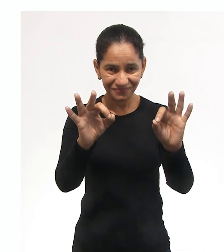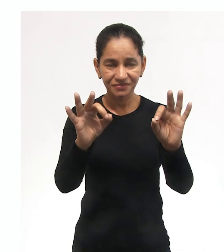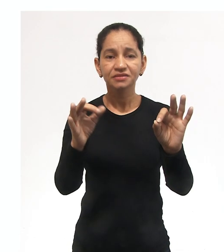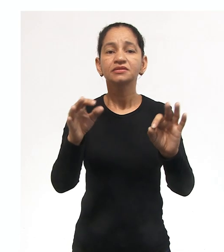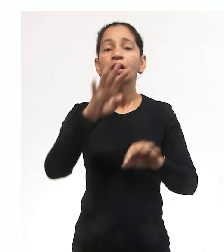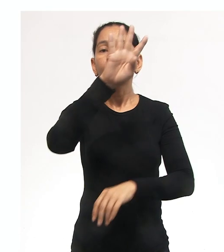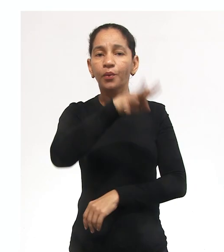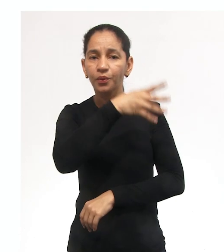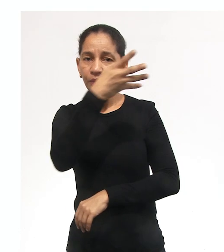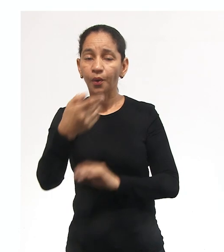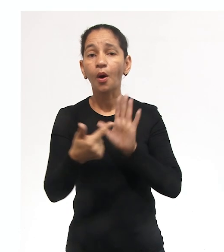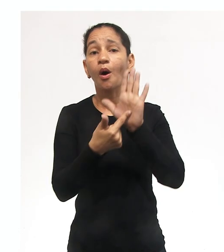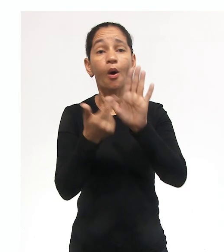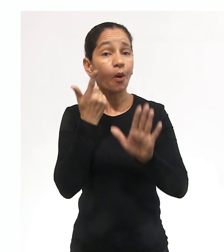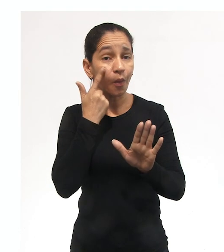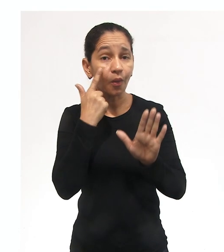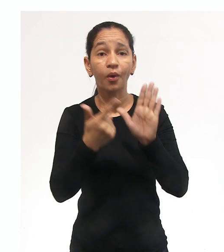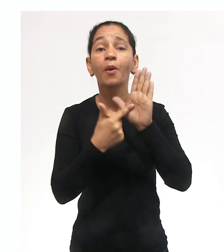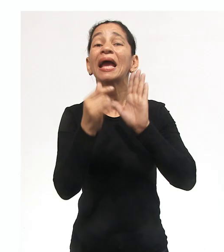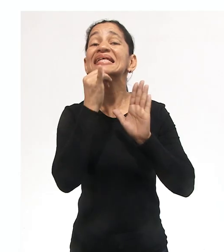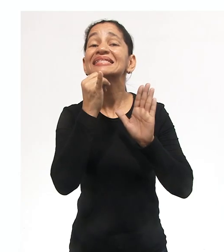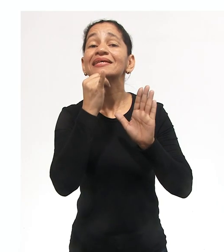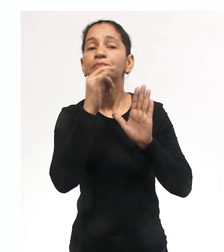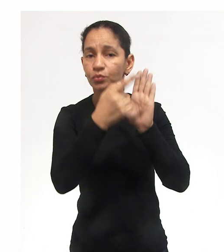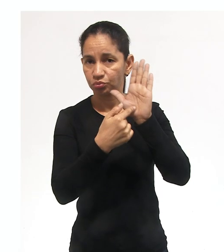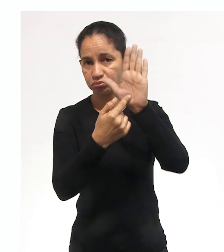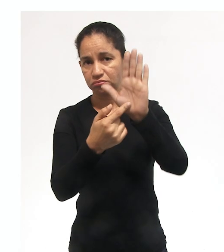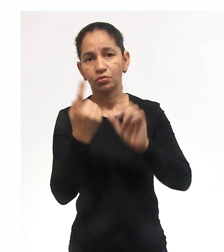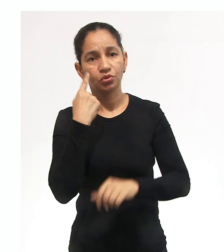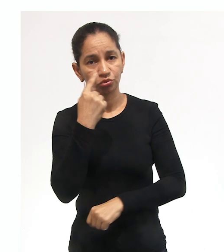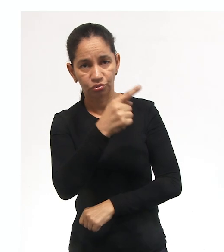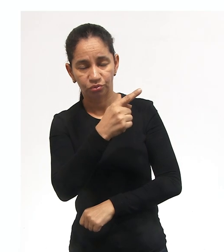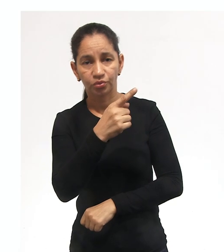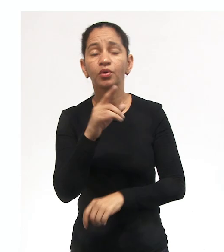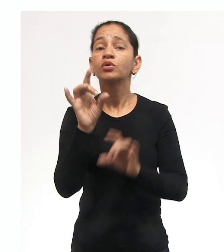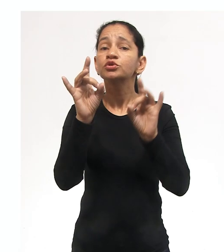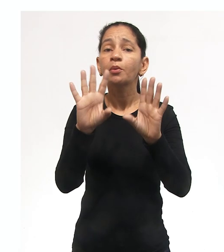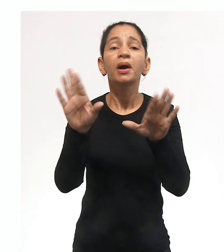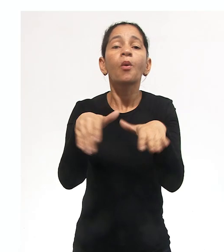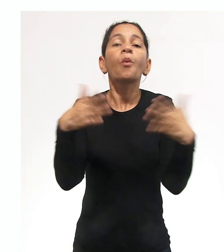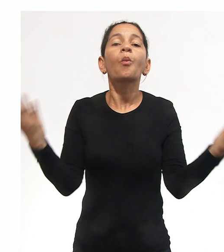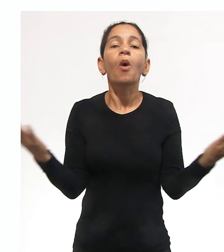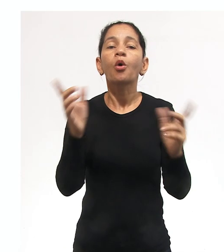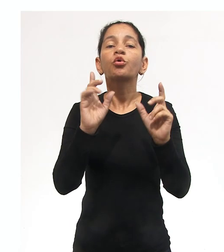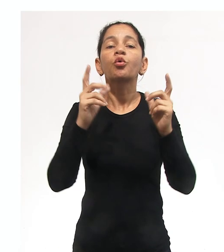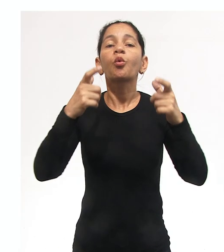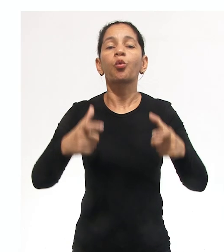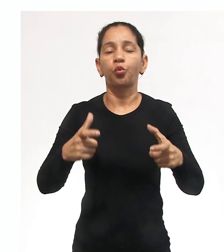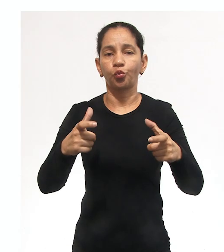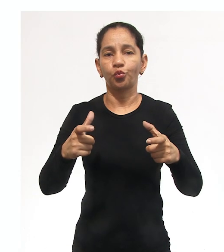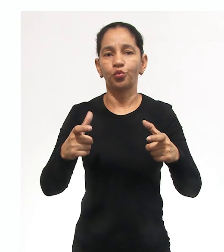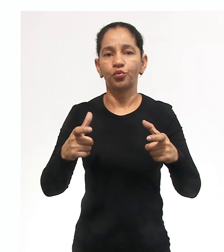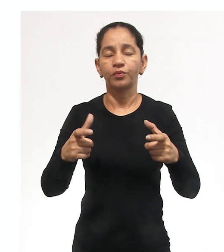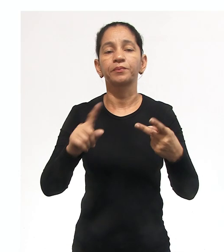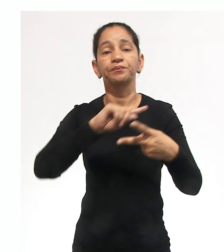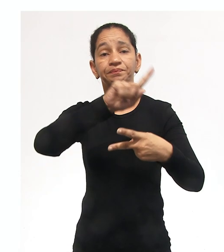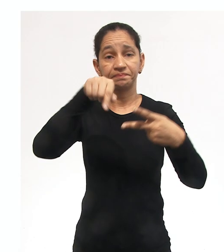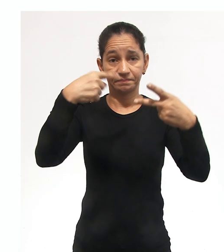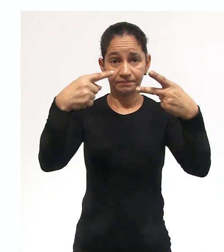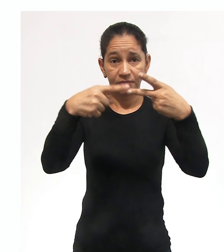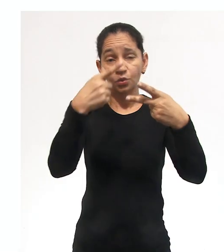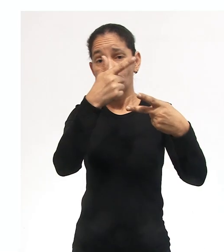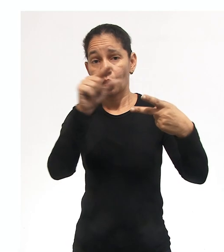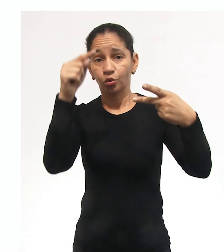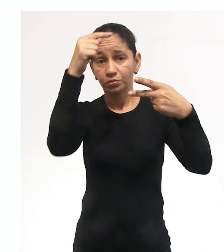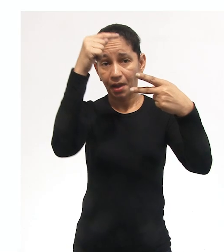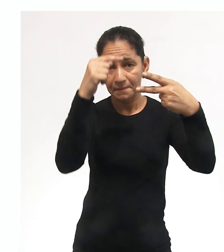vocês entendem melhor. Vejam aí, ó. Aqui vocês vão me dizer que região vocês vão escolher, tá?